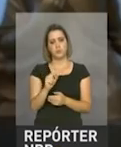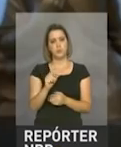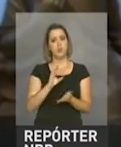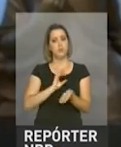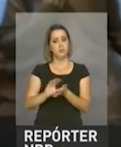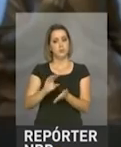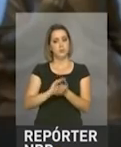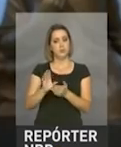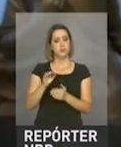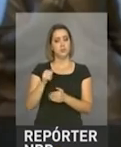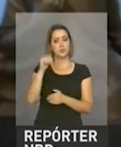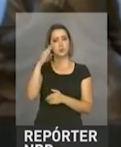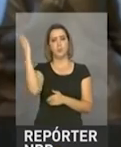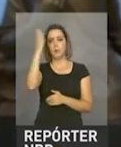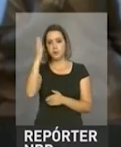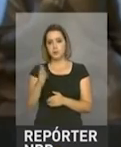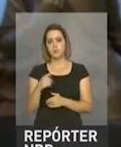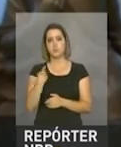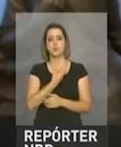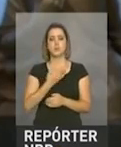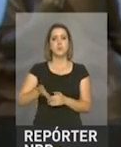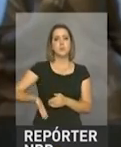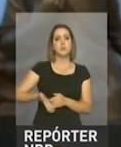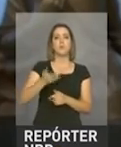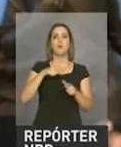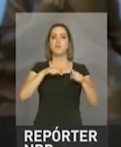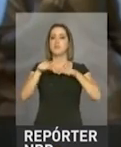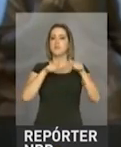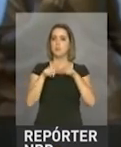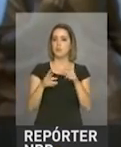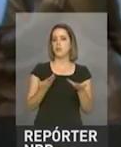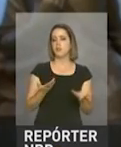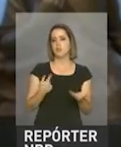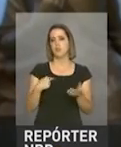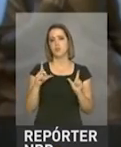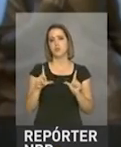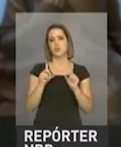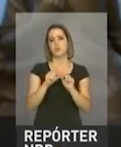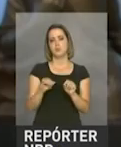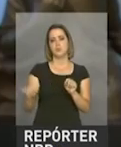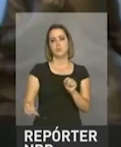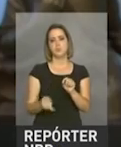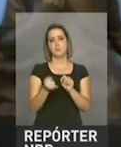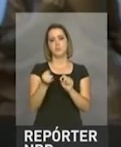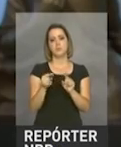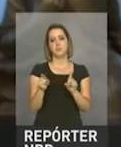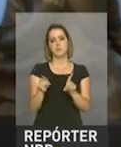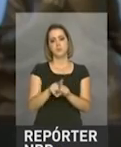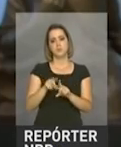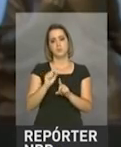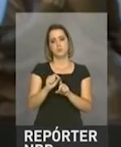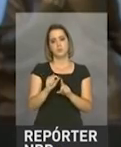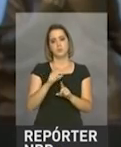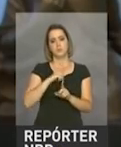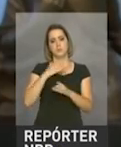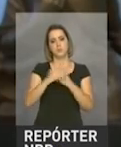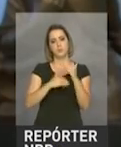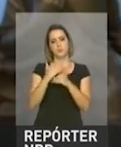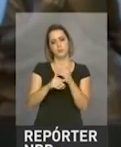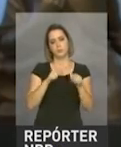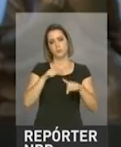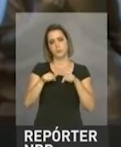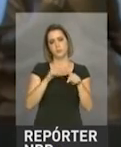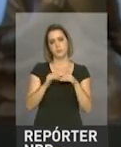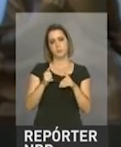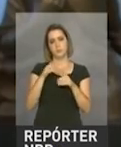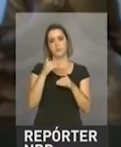Brasil, a gente vai ter uma maior geração de emprego, diminuir o juro, que está muito alto, e ter uma atividade maior para